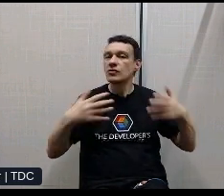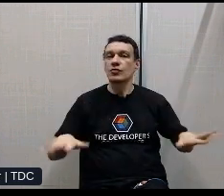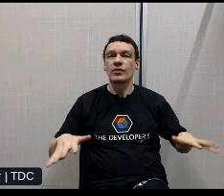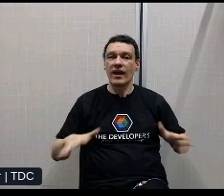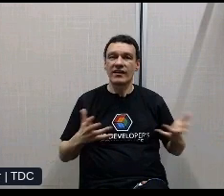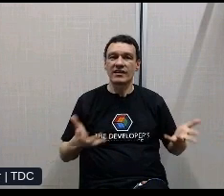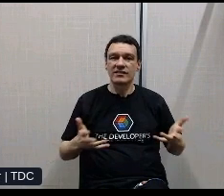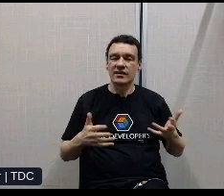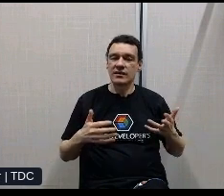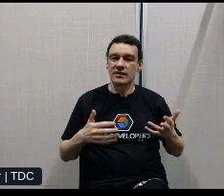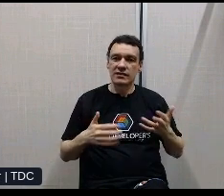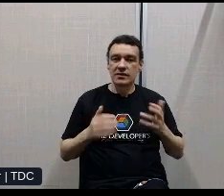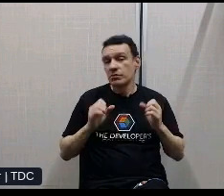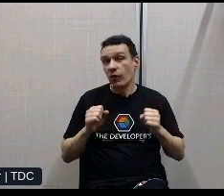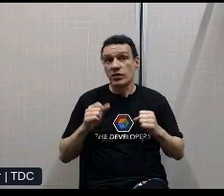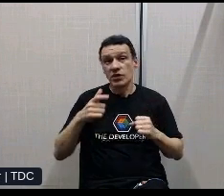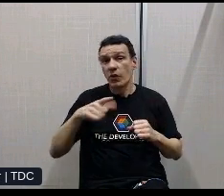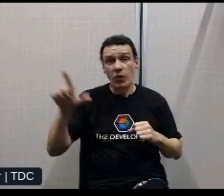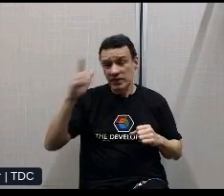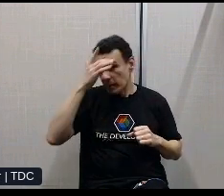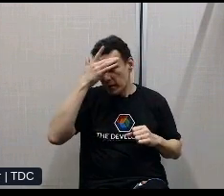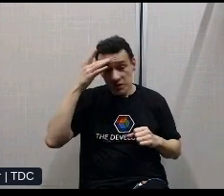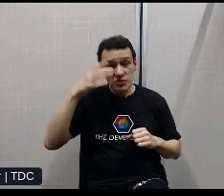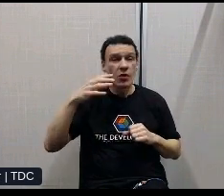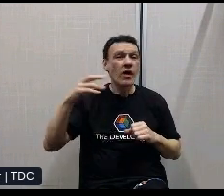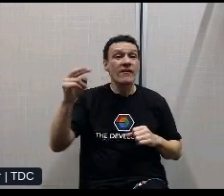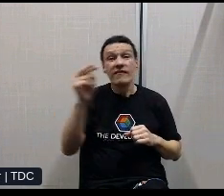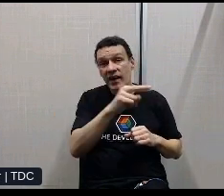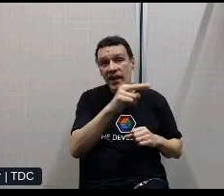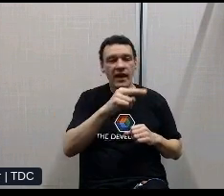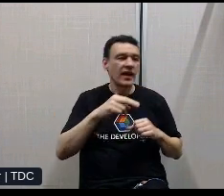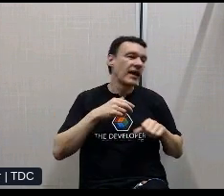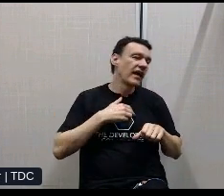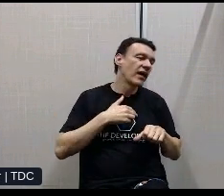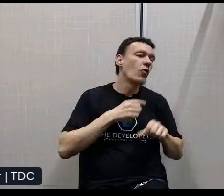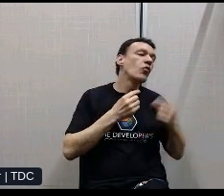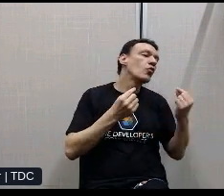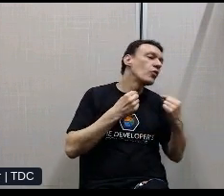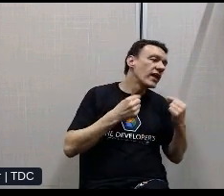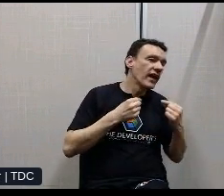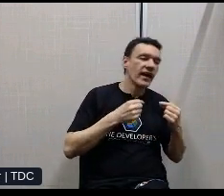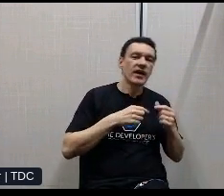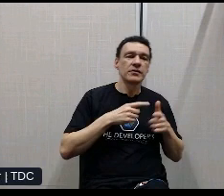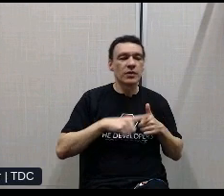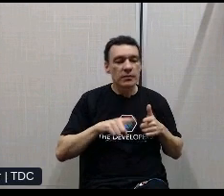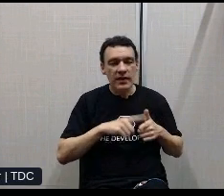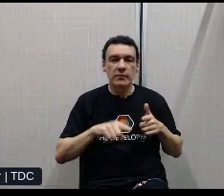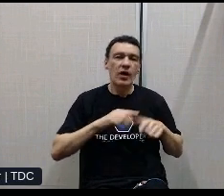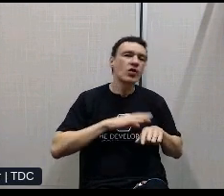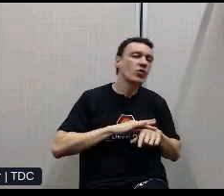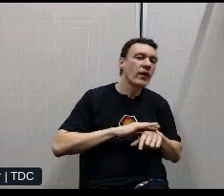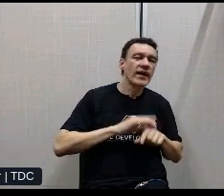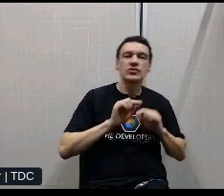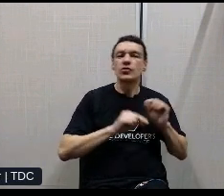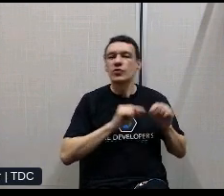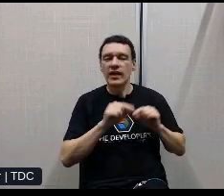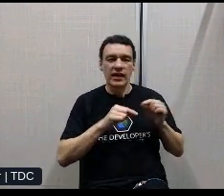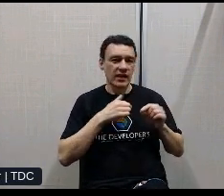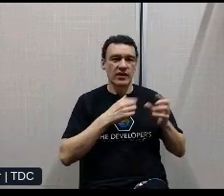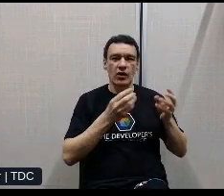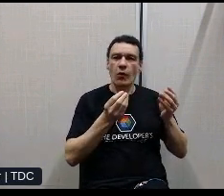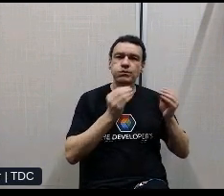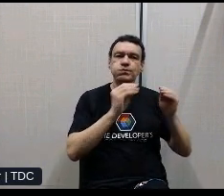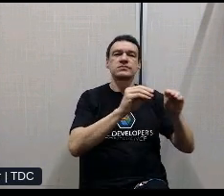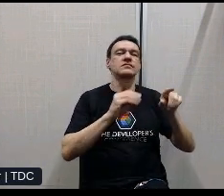chances de ver o que eu estou, né, buscando. Então, aí a gente fala de assinatura digital porque a gente pode